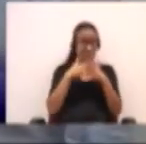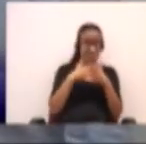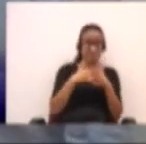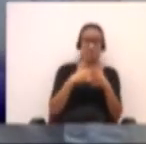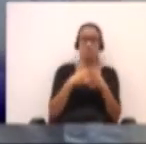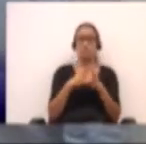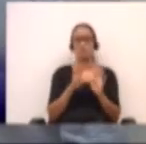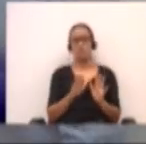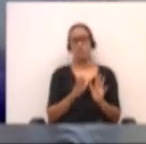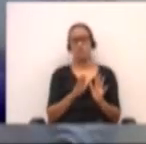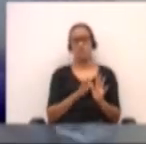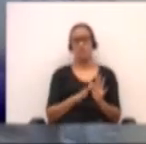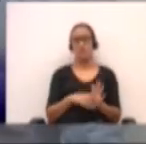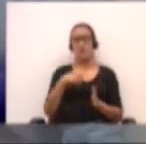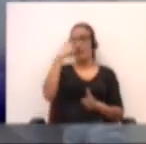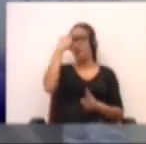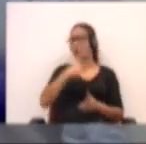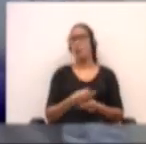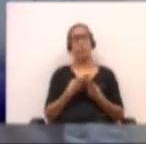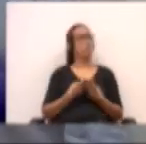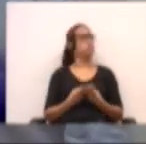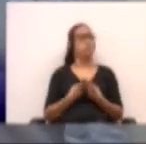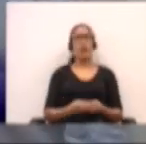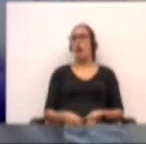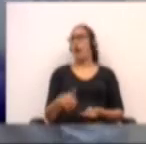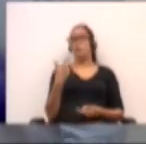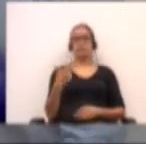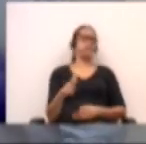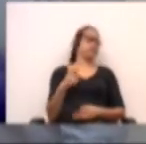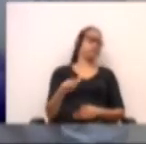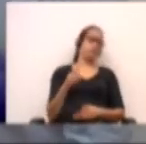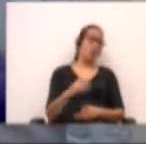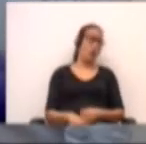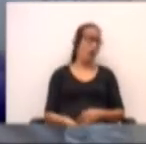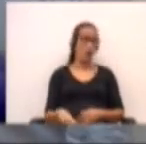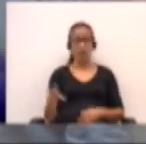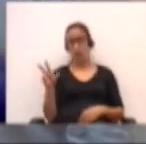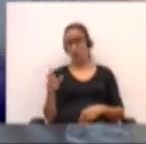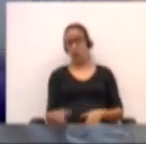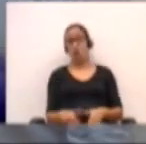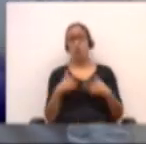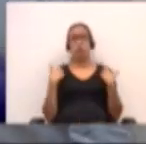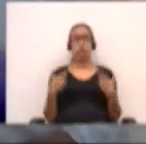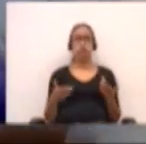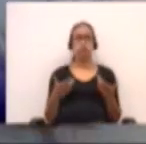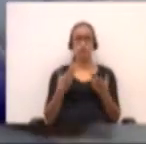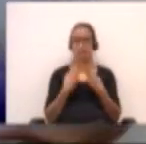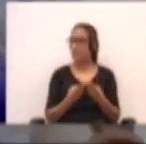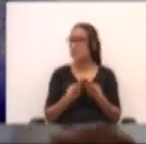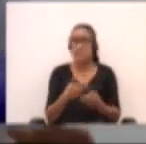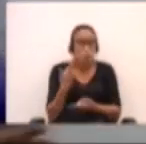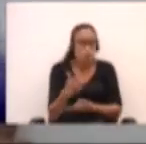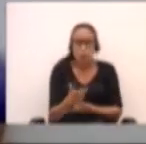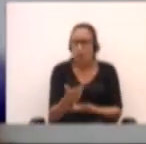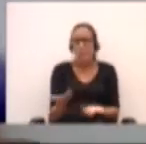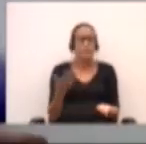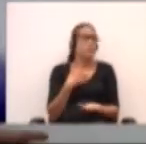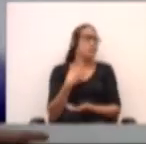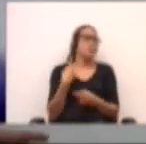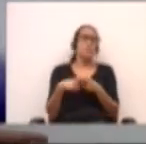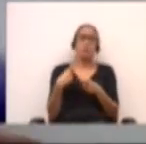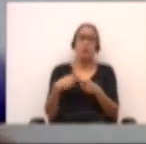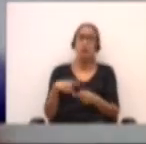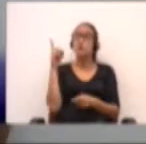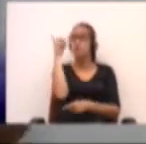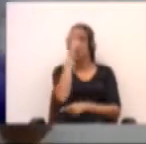paciência já se esgotou com relação a esta questão. Nós já estamos há 2 anos da administração atual e nenhuma solução até o